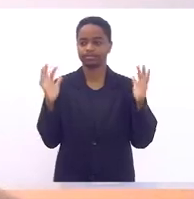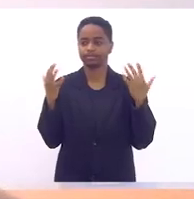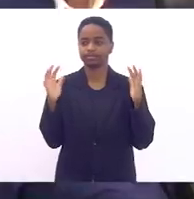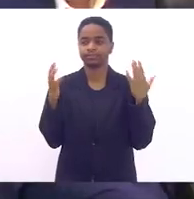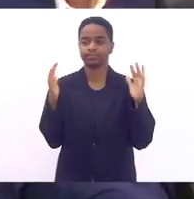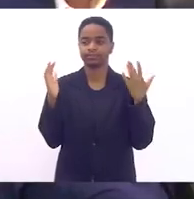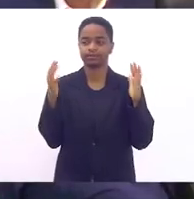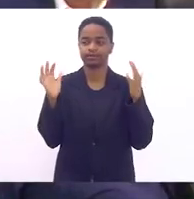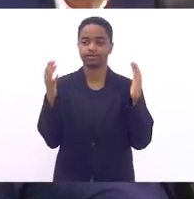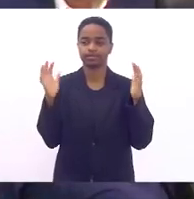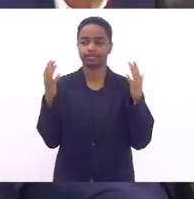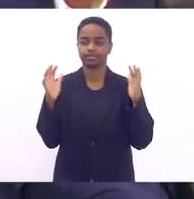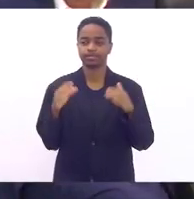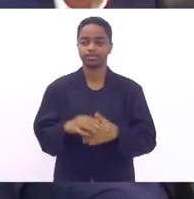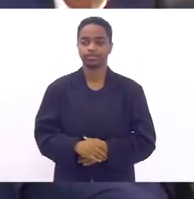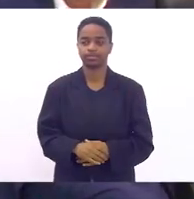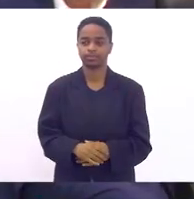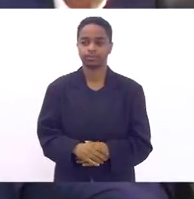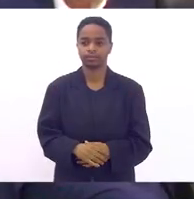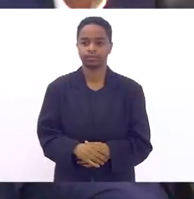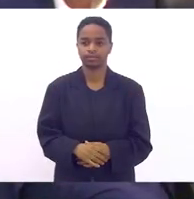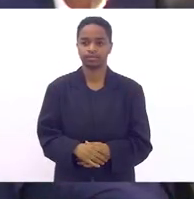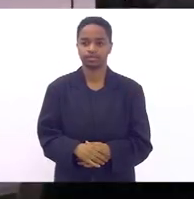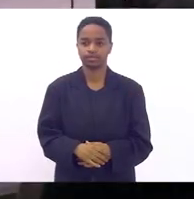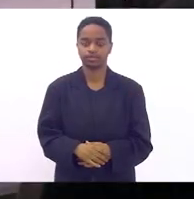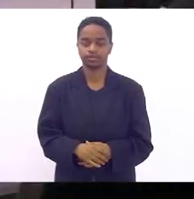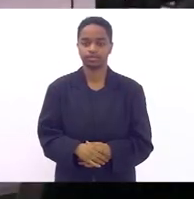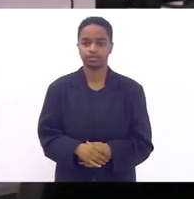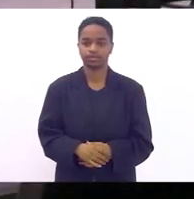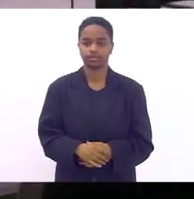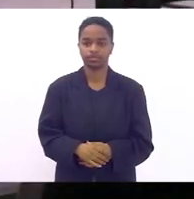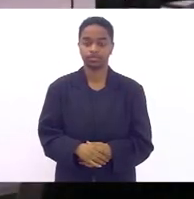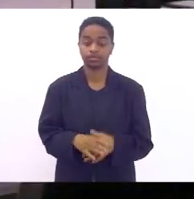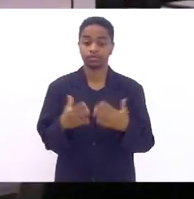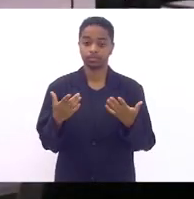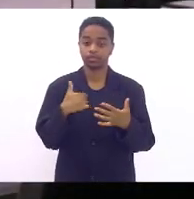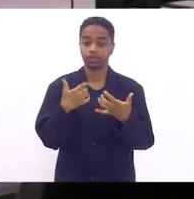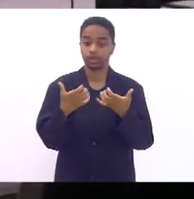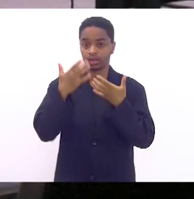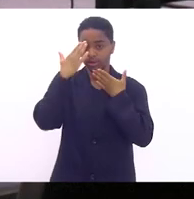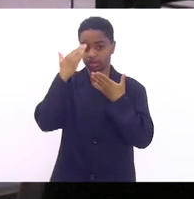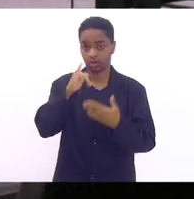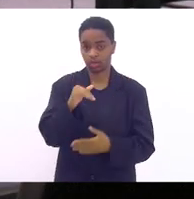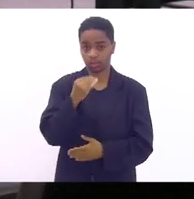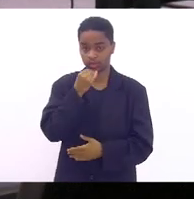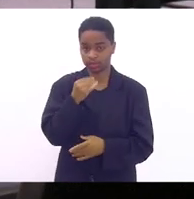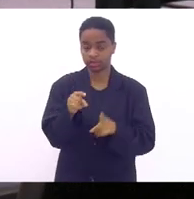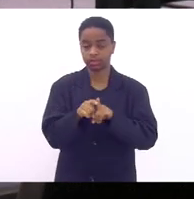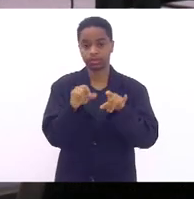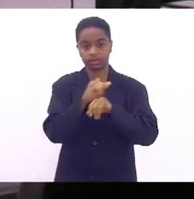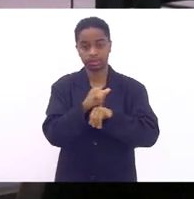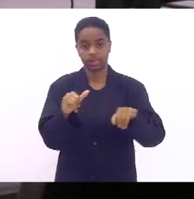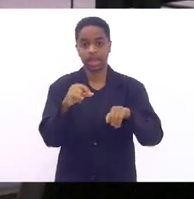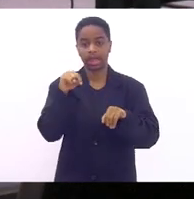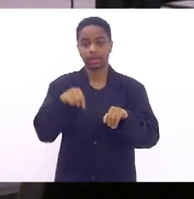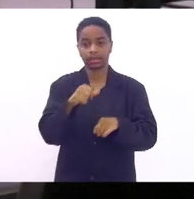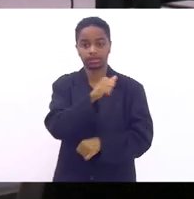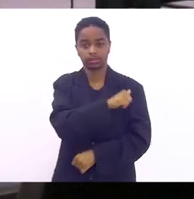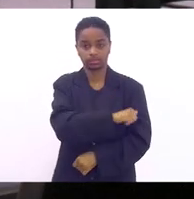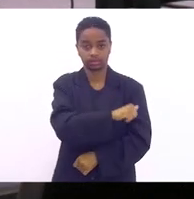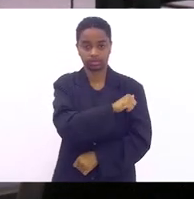leite então Dr Viana bom agradecer a oportunidade dizer que nós temos aqui no Rio de